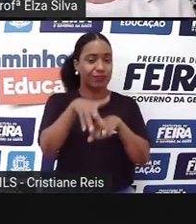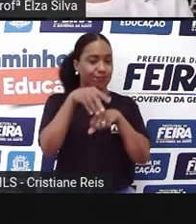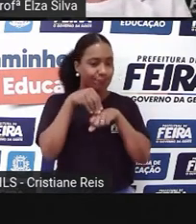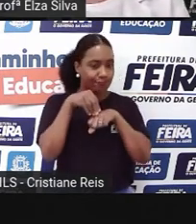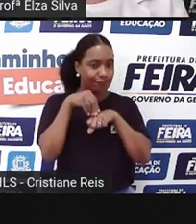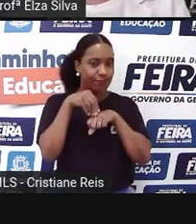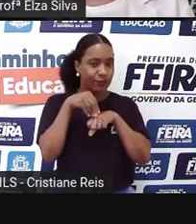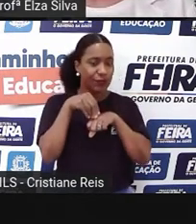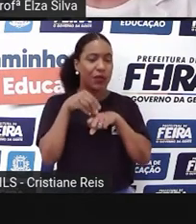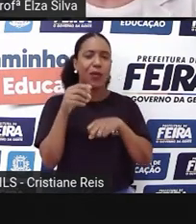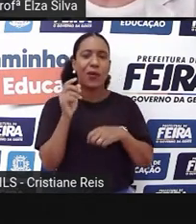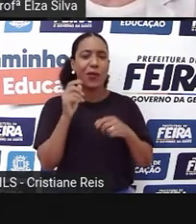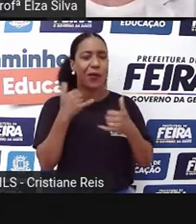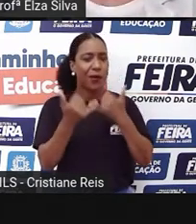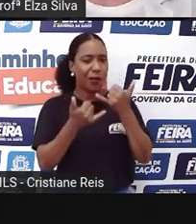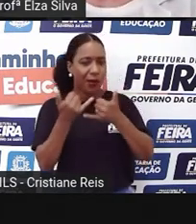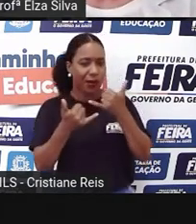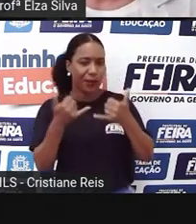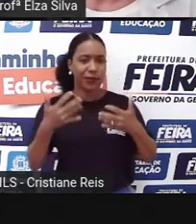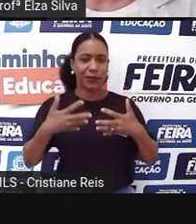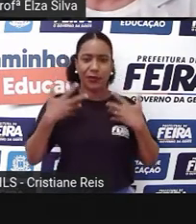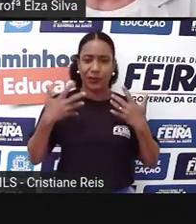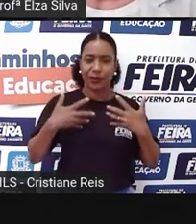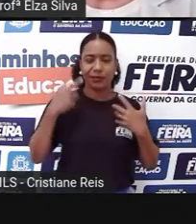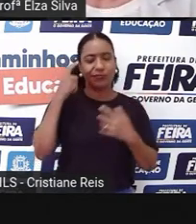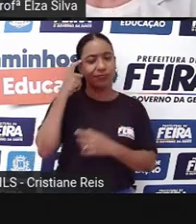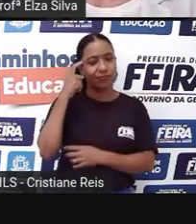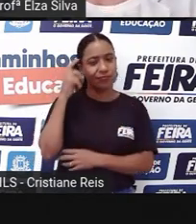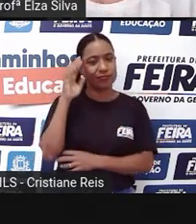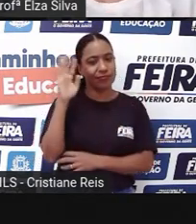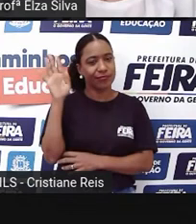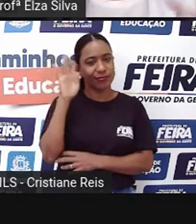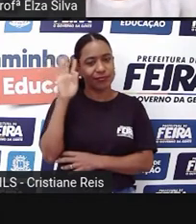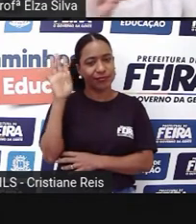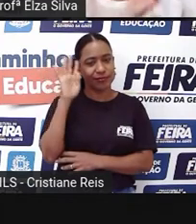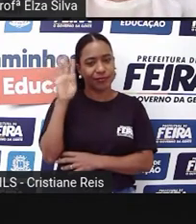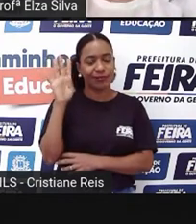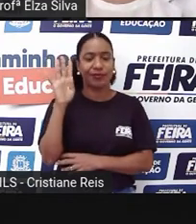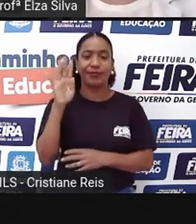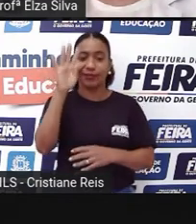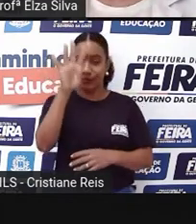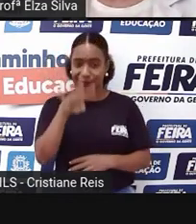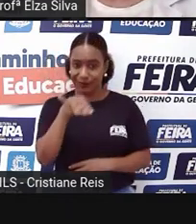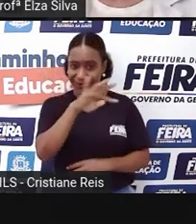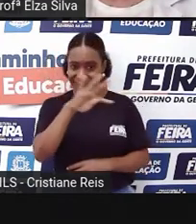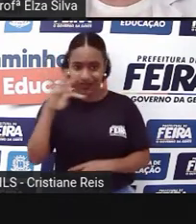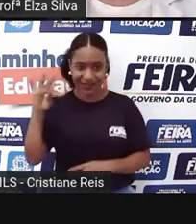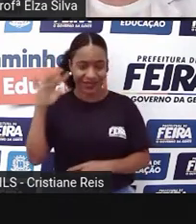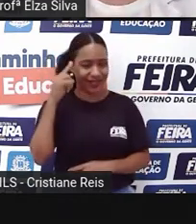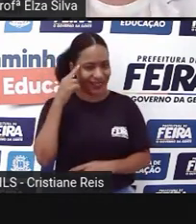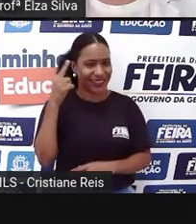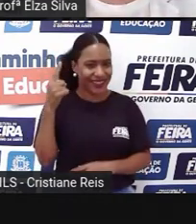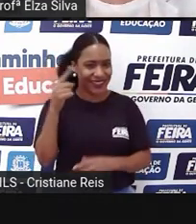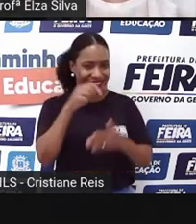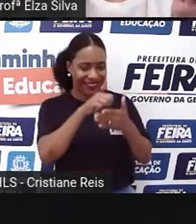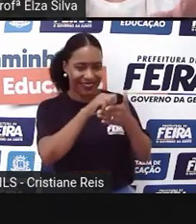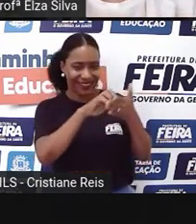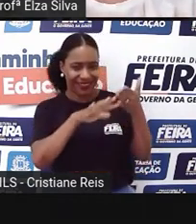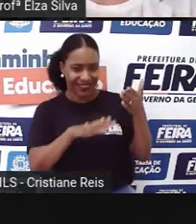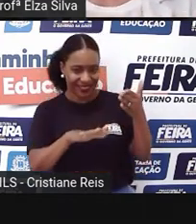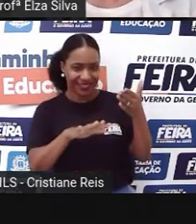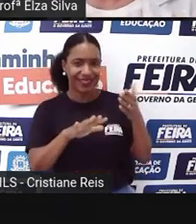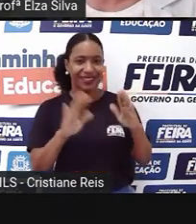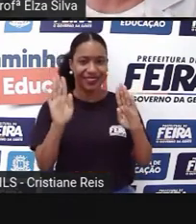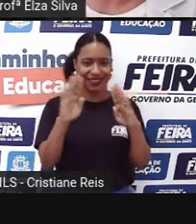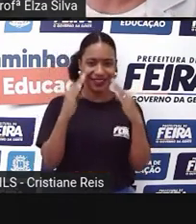alguns hobbies. E, neste caso, nós vamos trabalhar com a tabela anterior da atividade, né, que eu